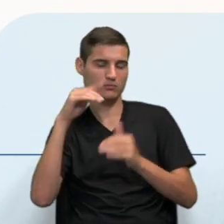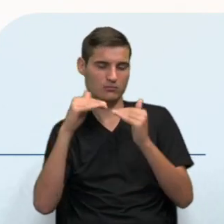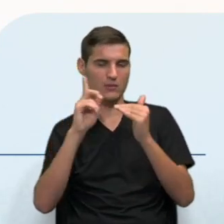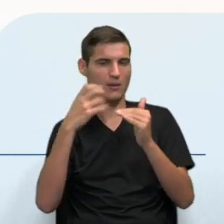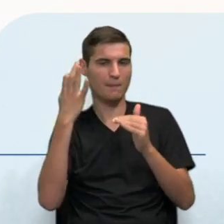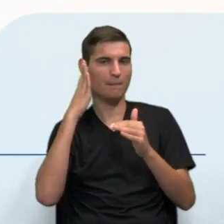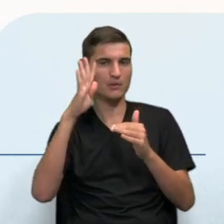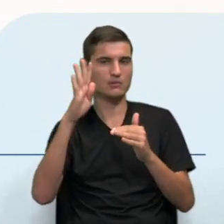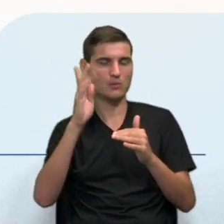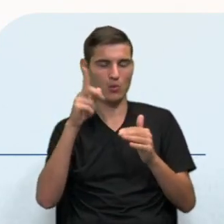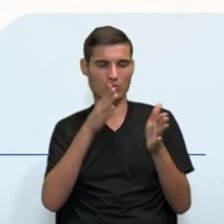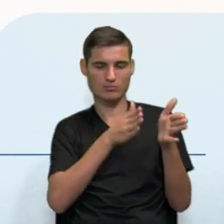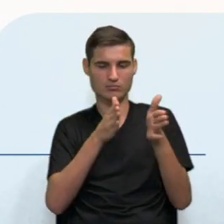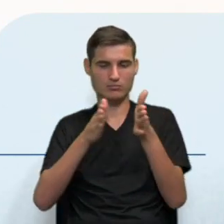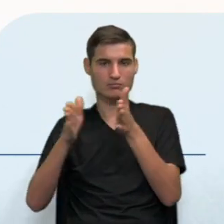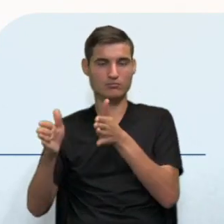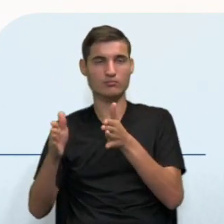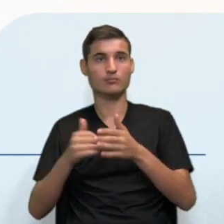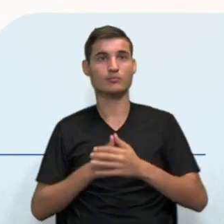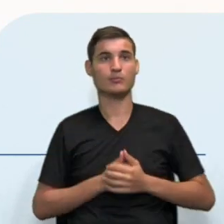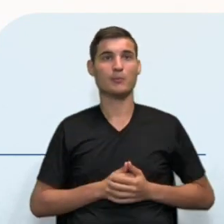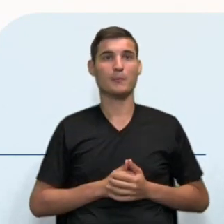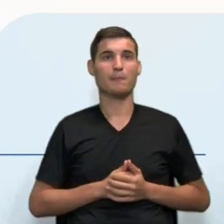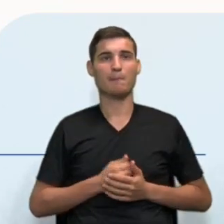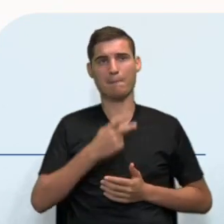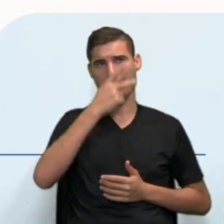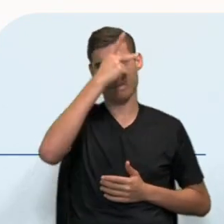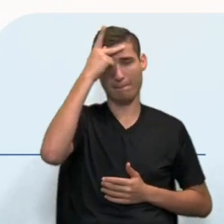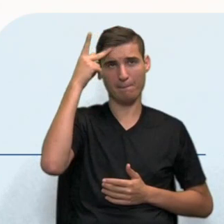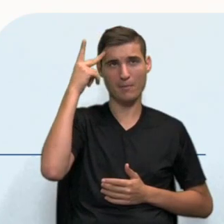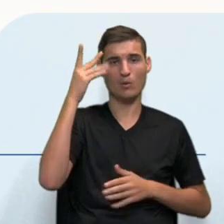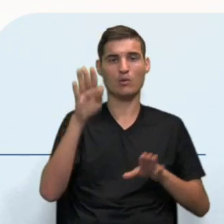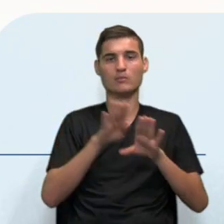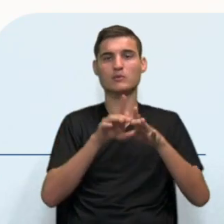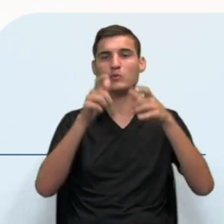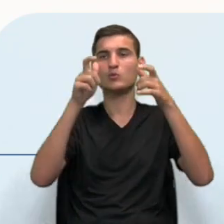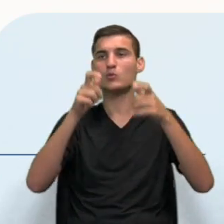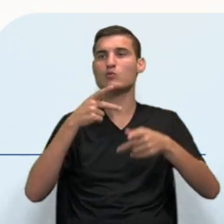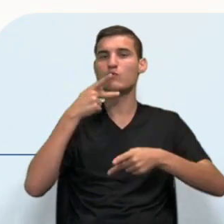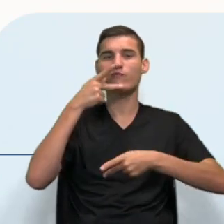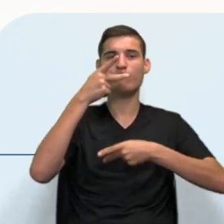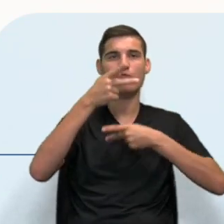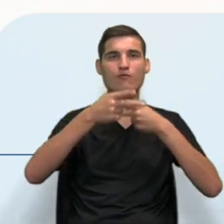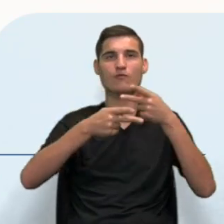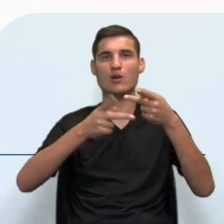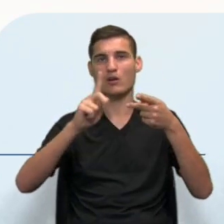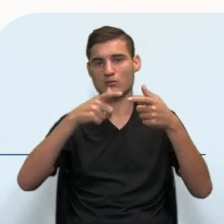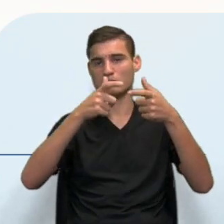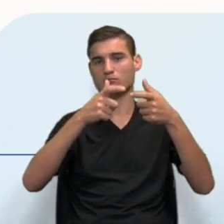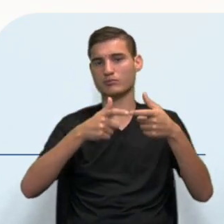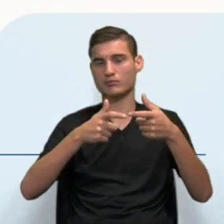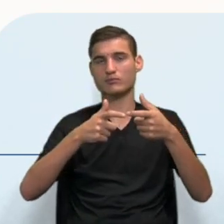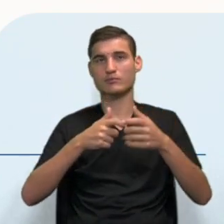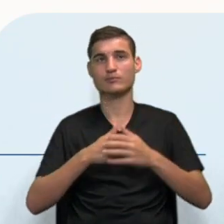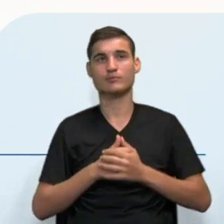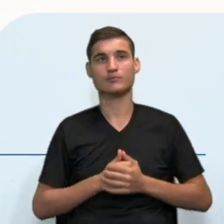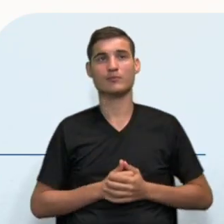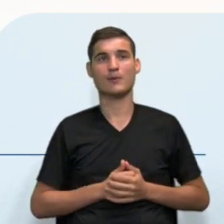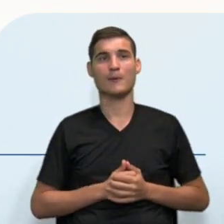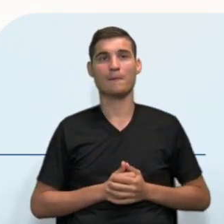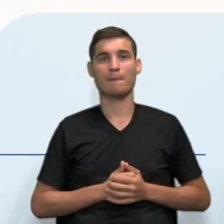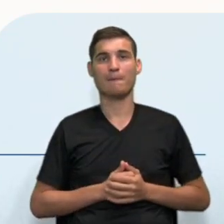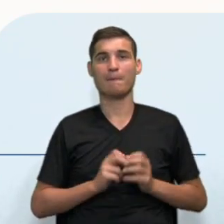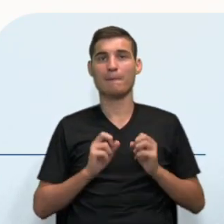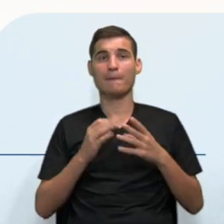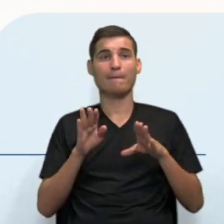principais. Como eu falei, pessoa, o ar é um canal. Ela pode ser então uma comunicação onde o transmissor